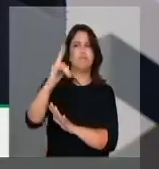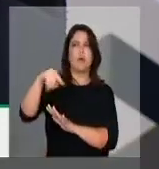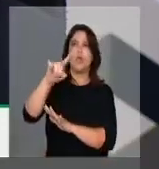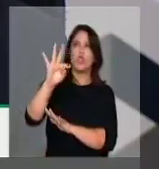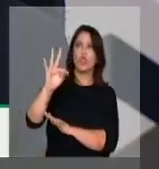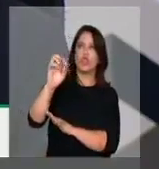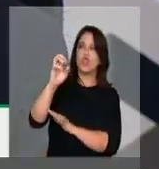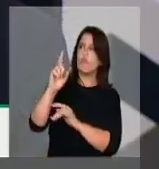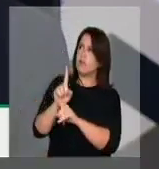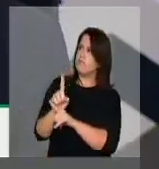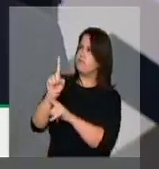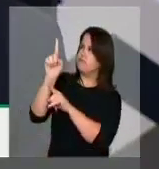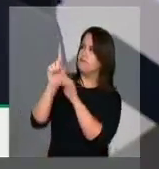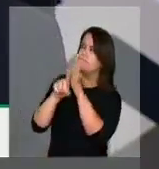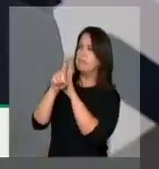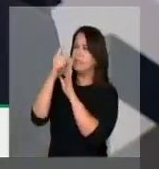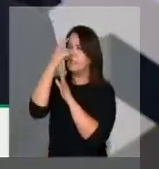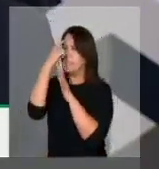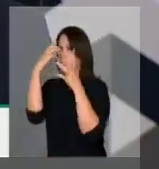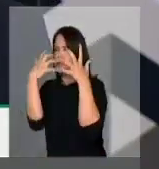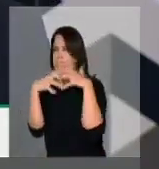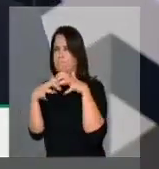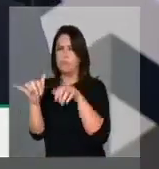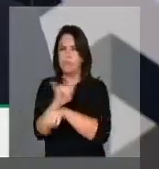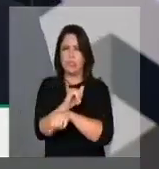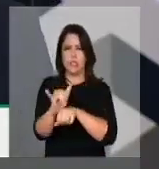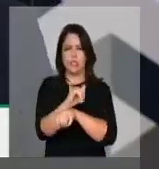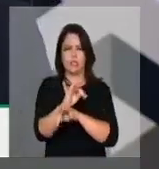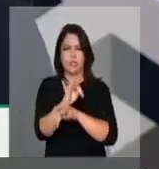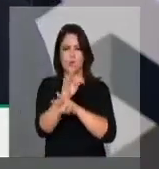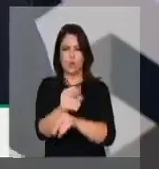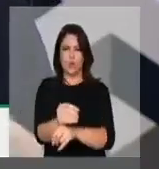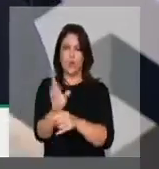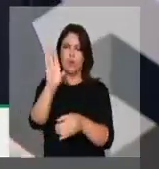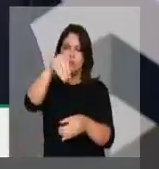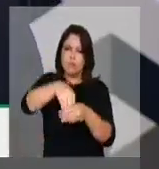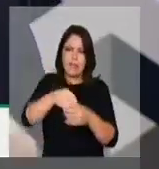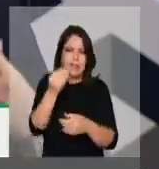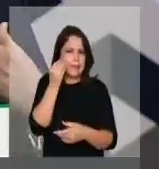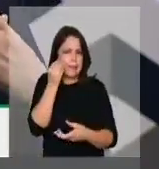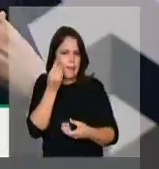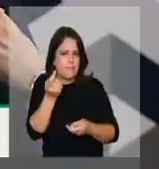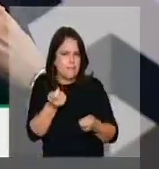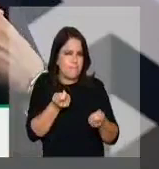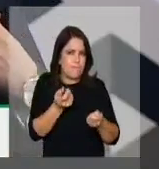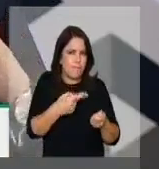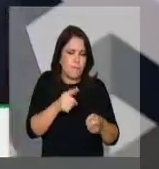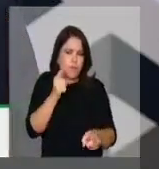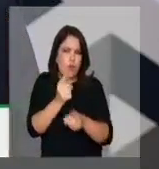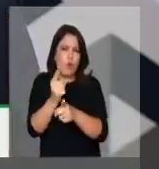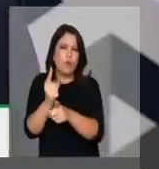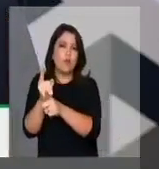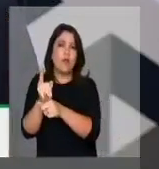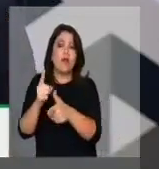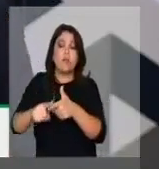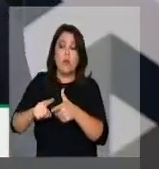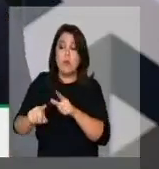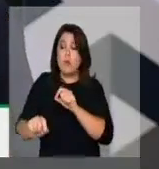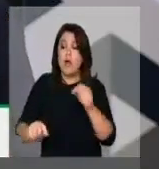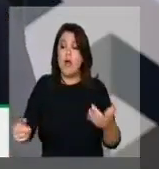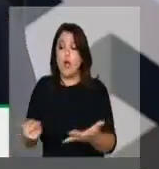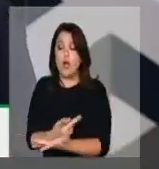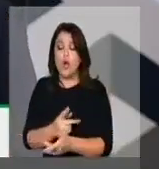para a empresa, um órgão que pensa estrategicamente, que tenta identificar quais são as raízes